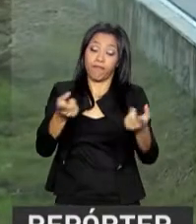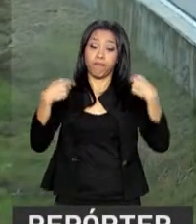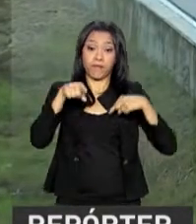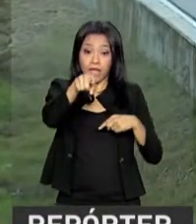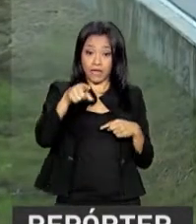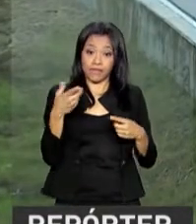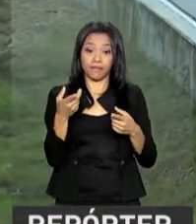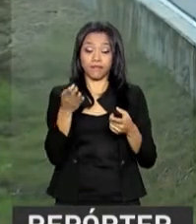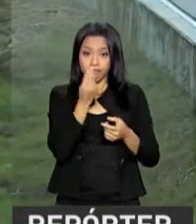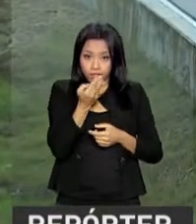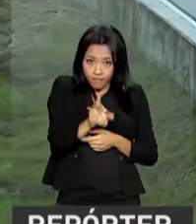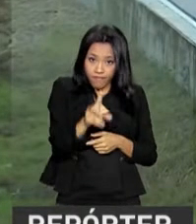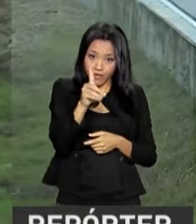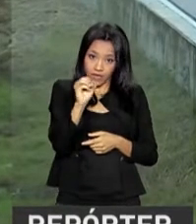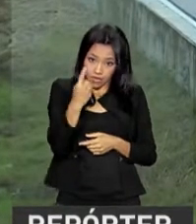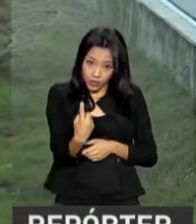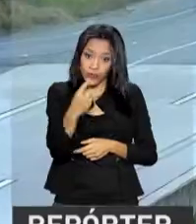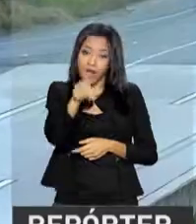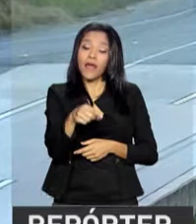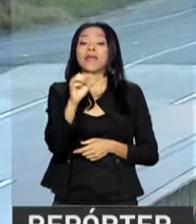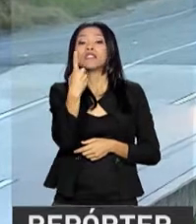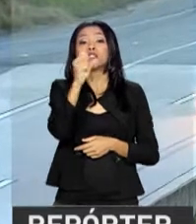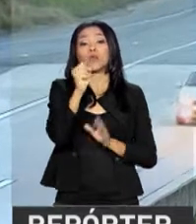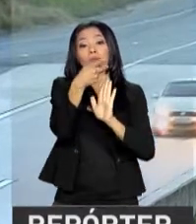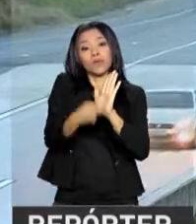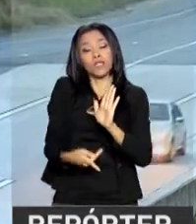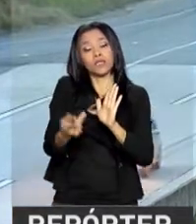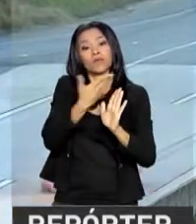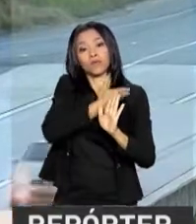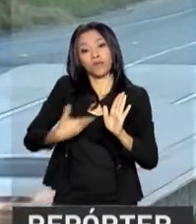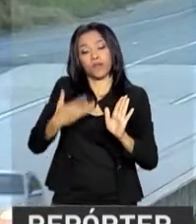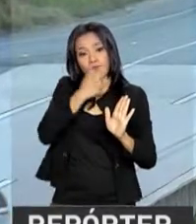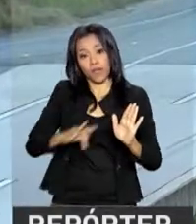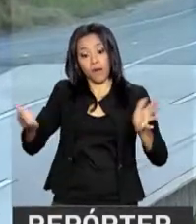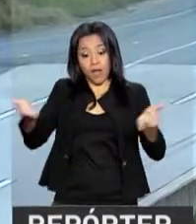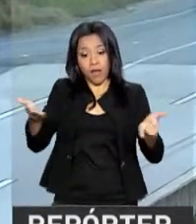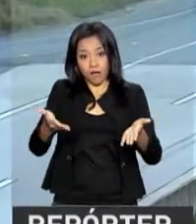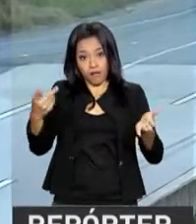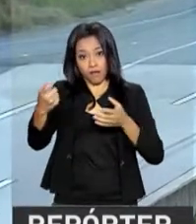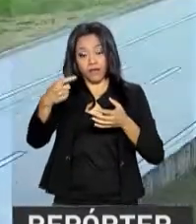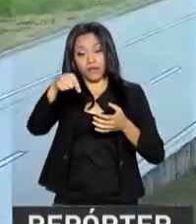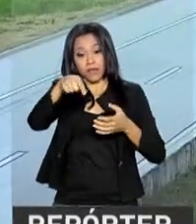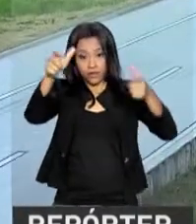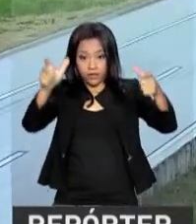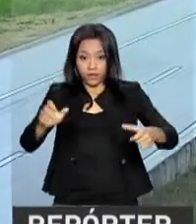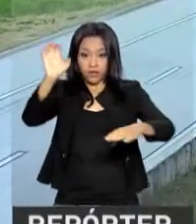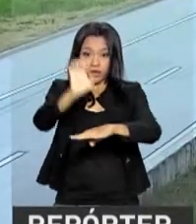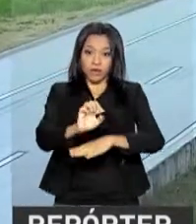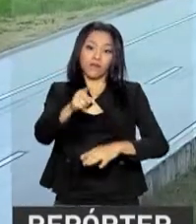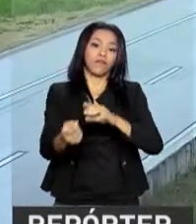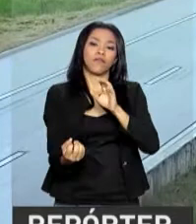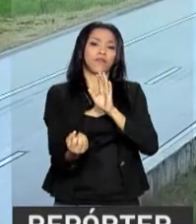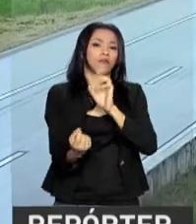está entre os 218 projetos do programa do governo federal agora é avançar no estado lançado em